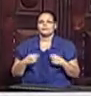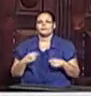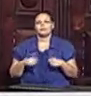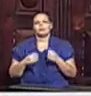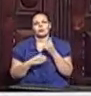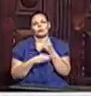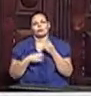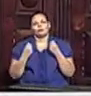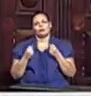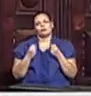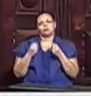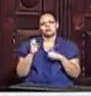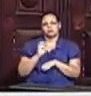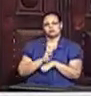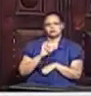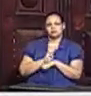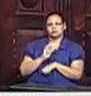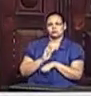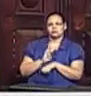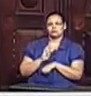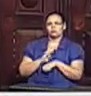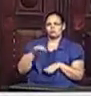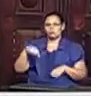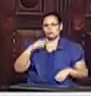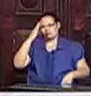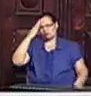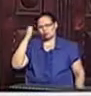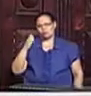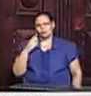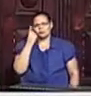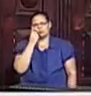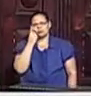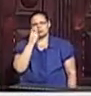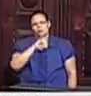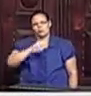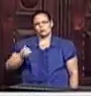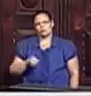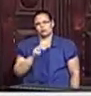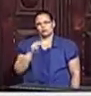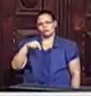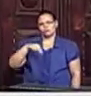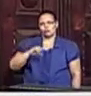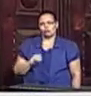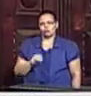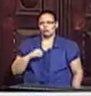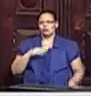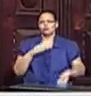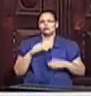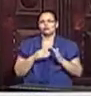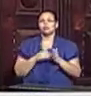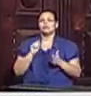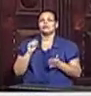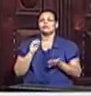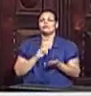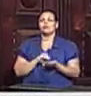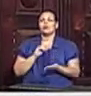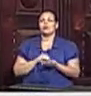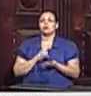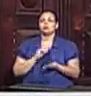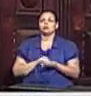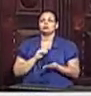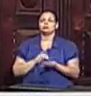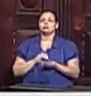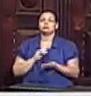forças do Estado nessa questão. Sabemos, deputado Jânio Mendes, da total falta de